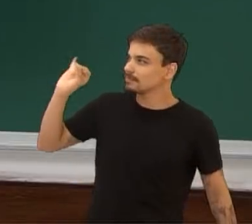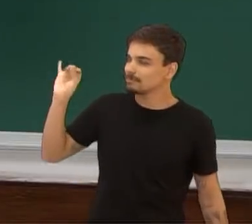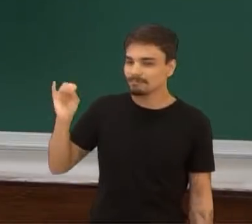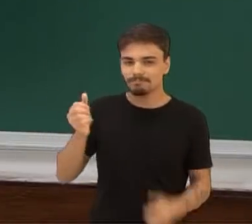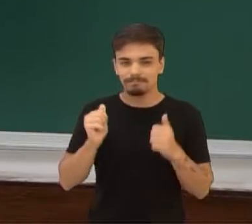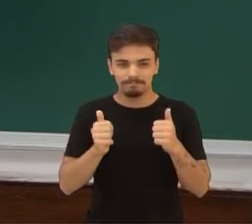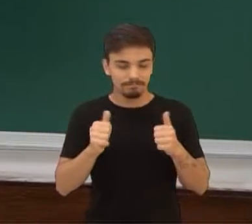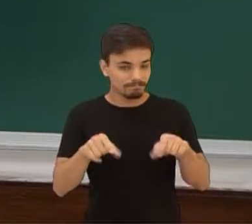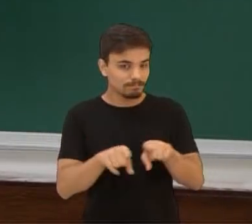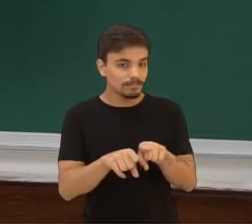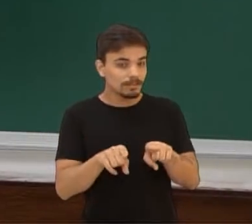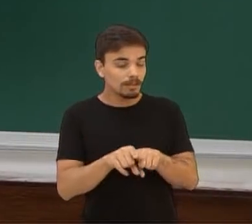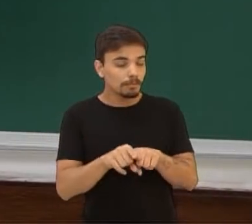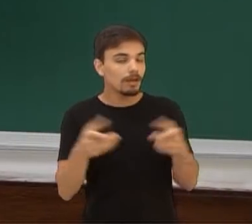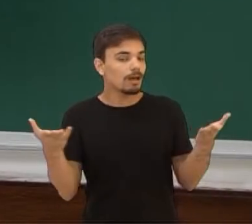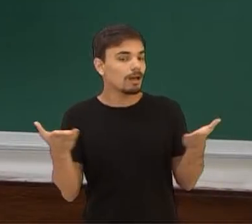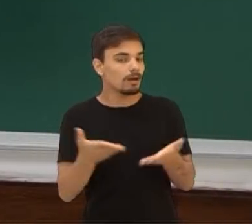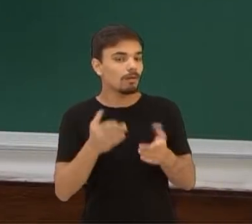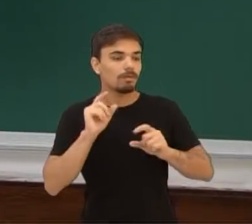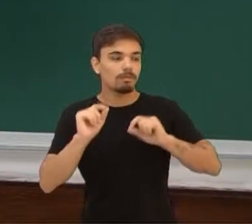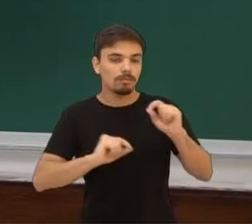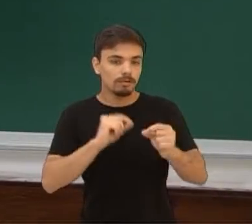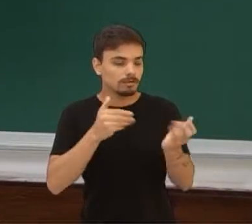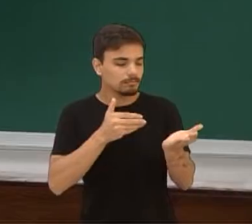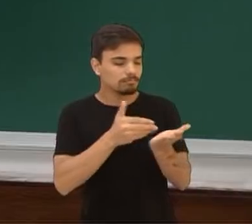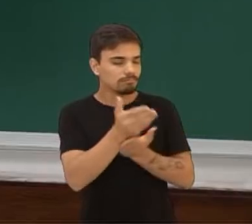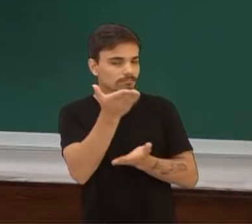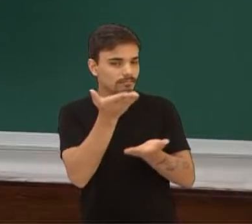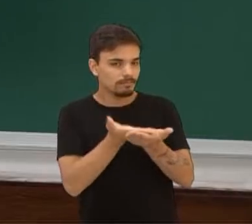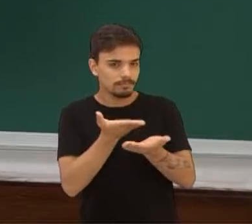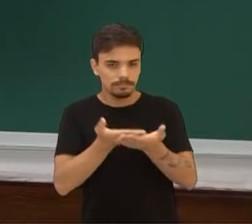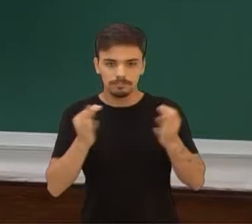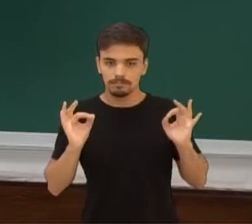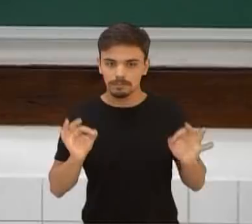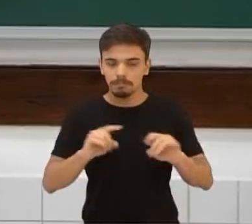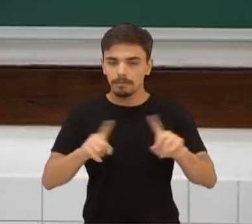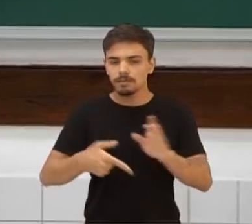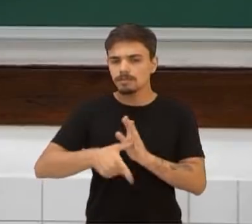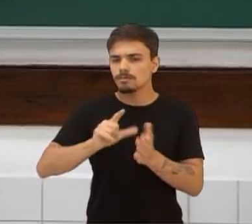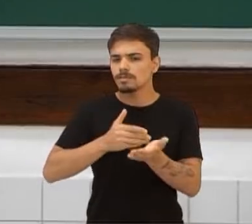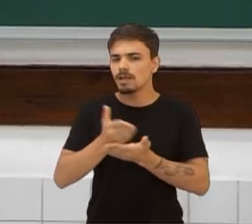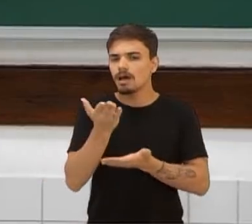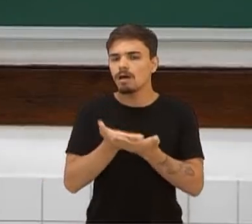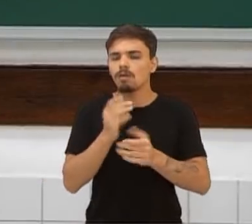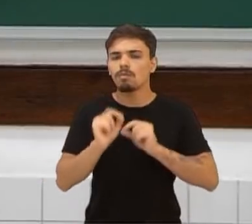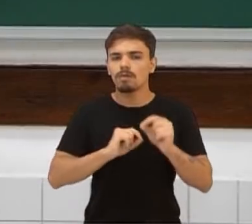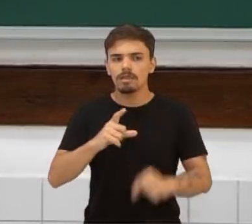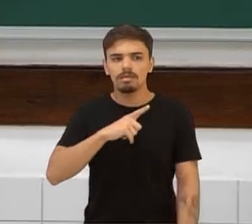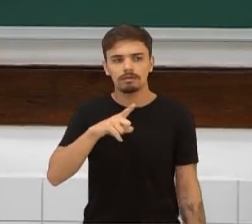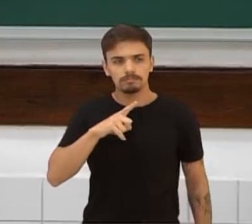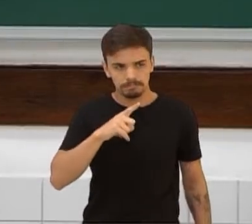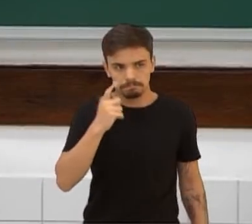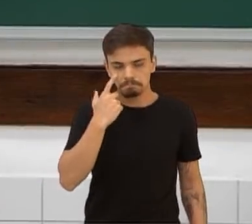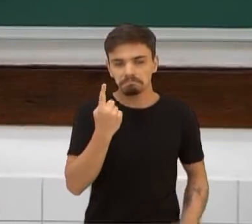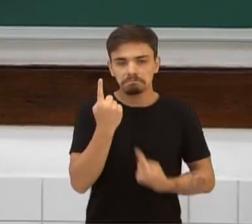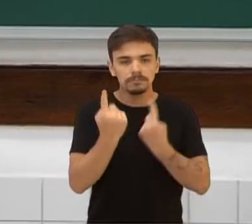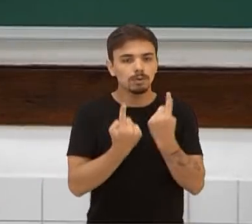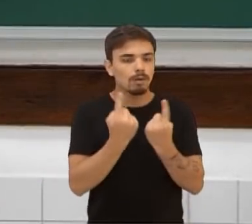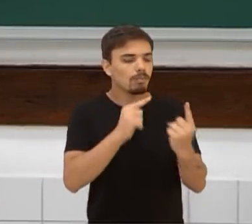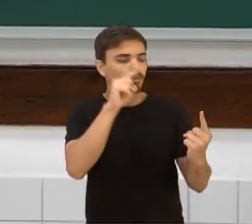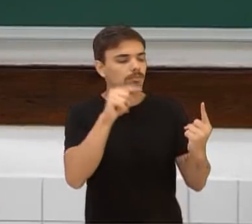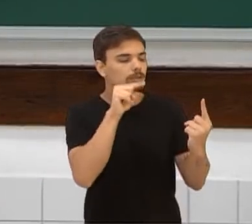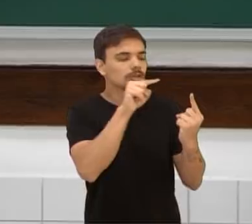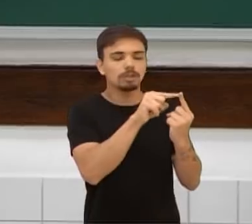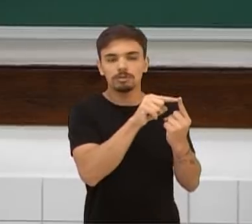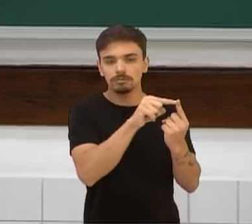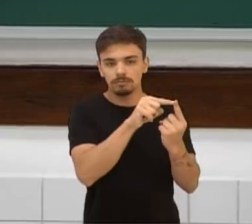né? E agora a gente começa a nossa aula. Mas antes da gente começar a nossa aula, a gente tem que ver quais são os nossos